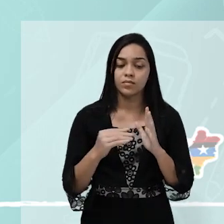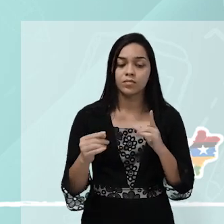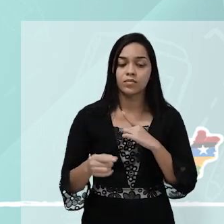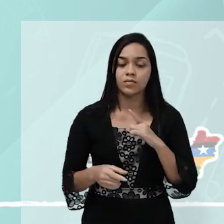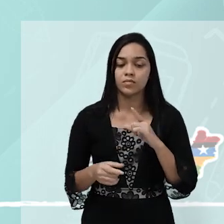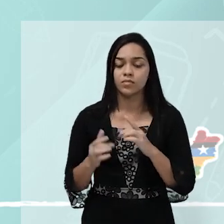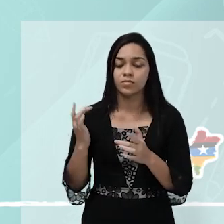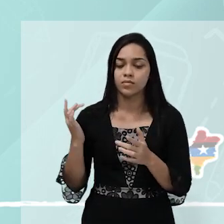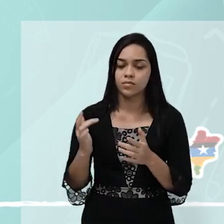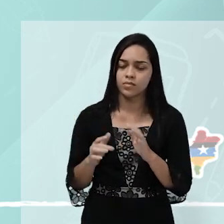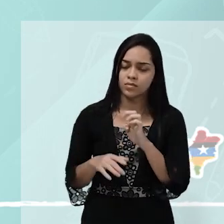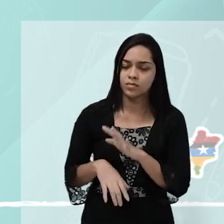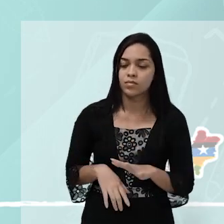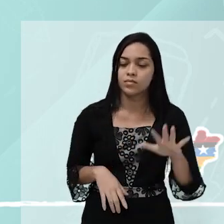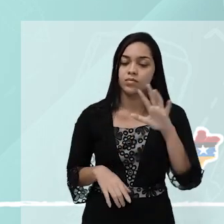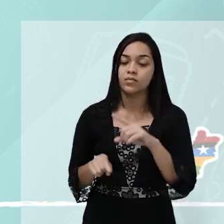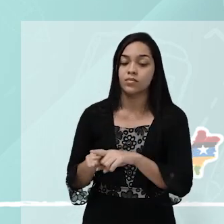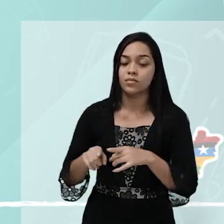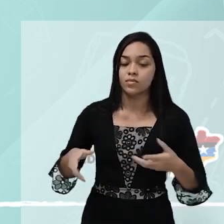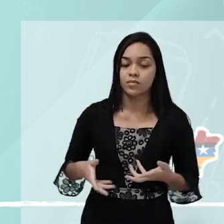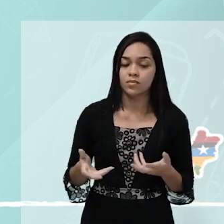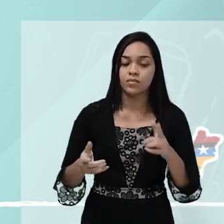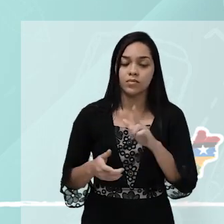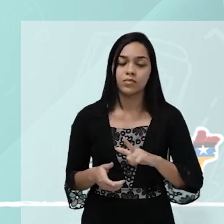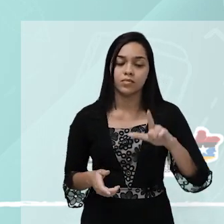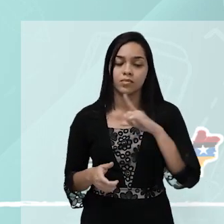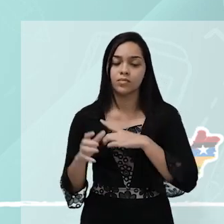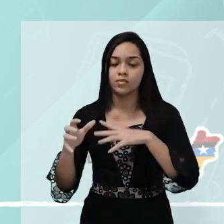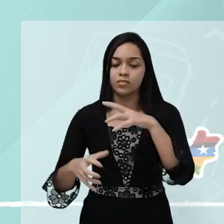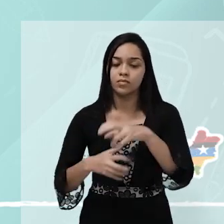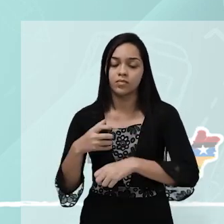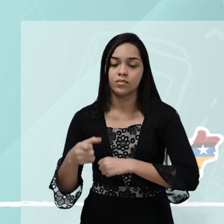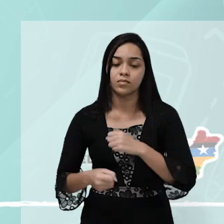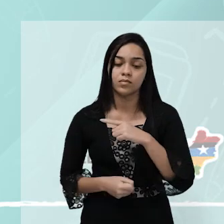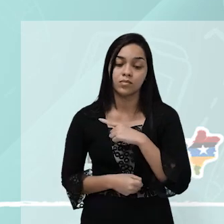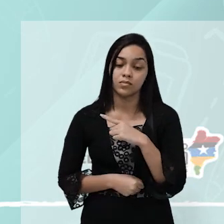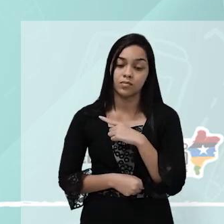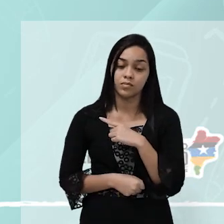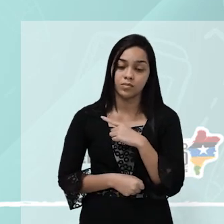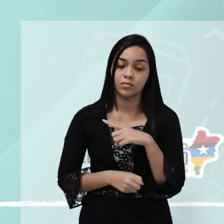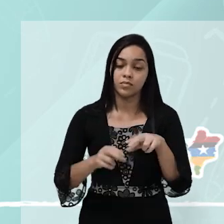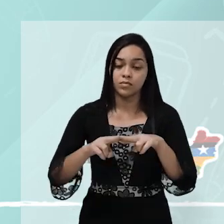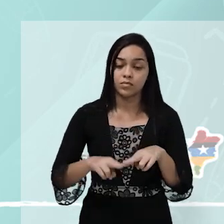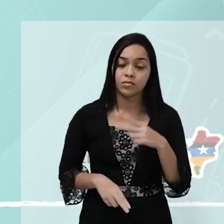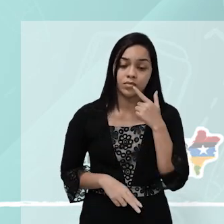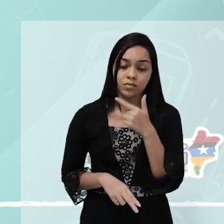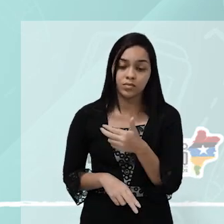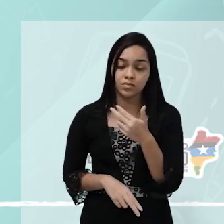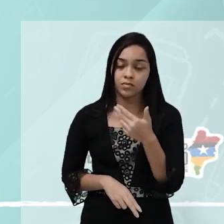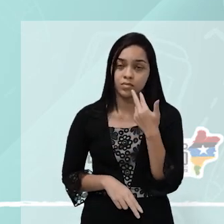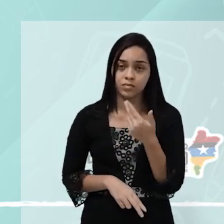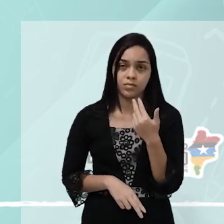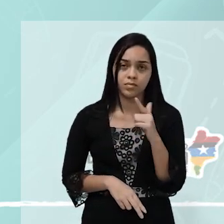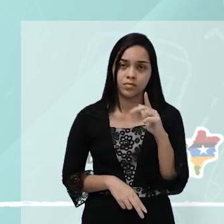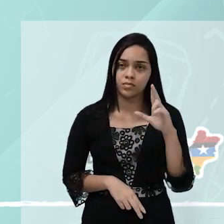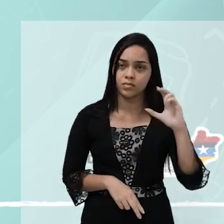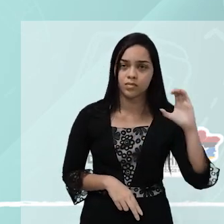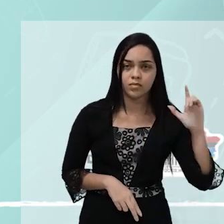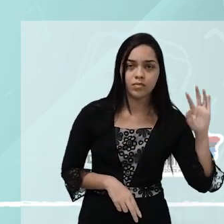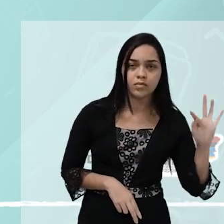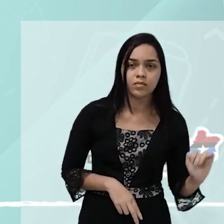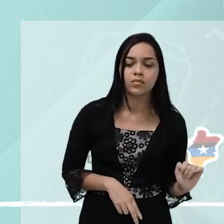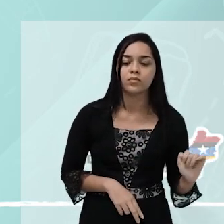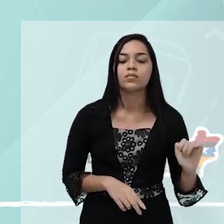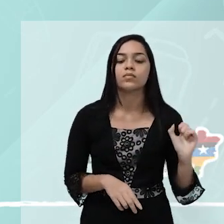nos modelos clássicos, né? O classicismo foi uma manifestação literária que buscava o rigor estético. Portanto, sua linguagem